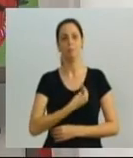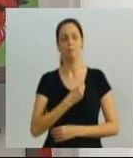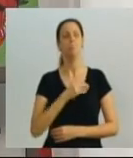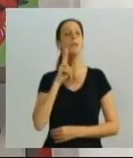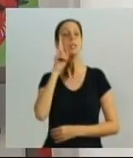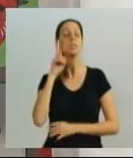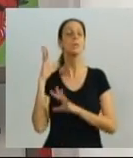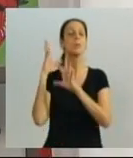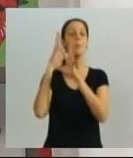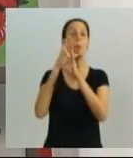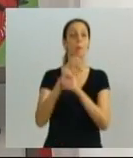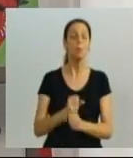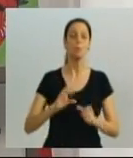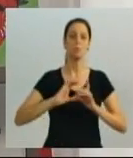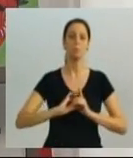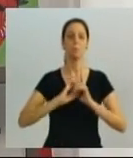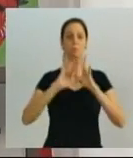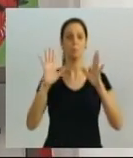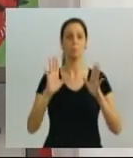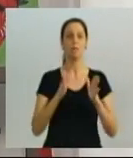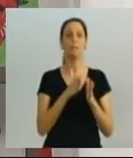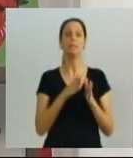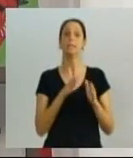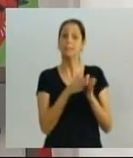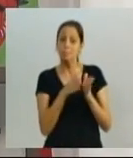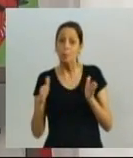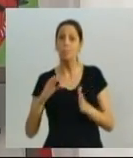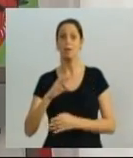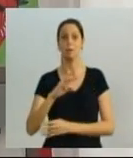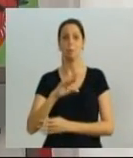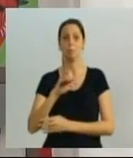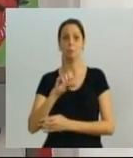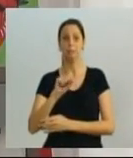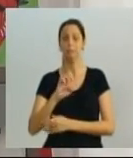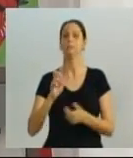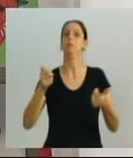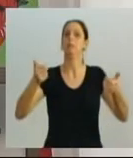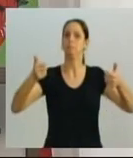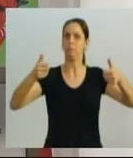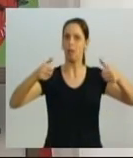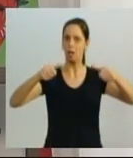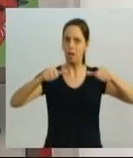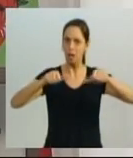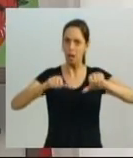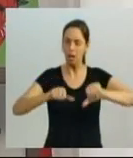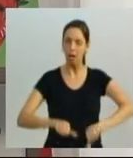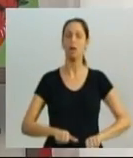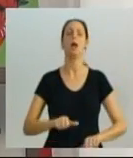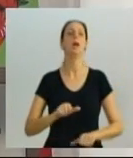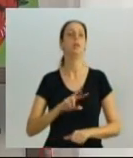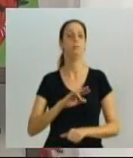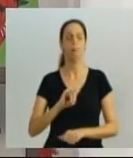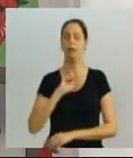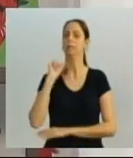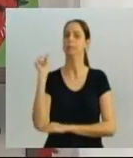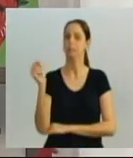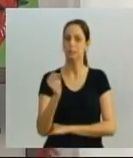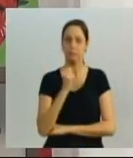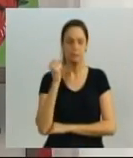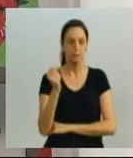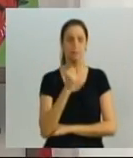democracia. Crise essa que vem se agravando e vem tomando proporções